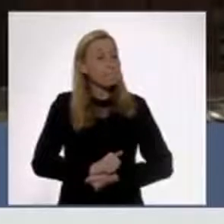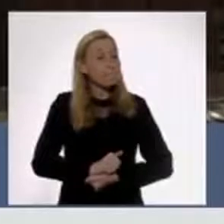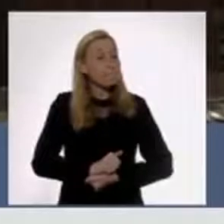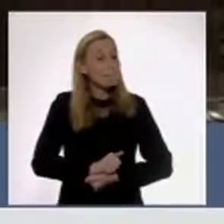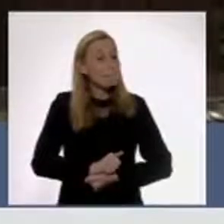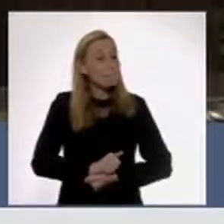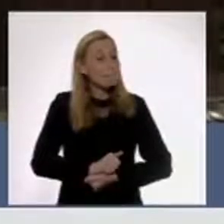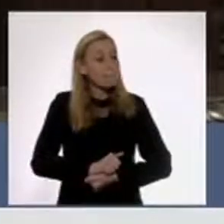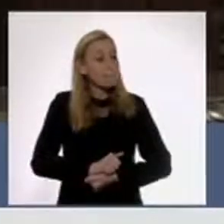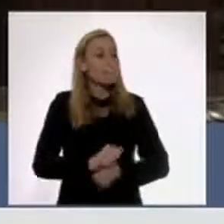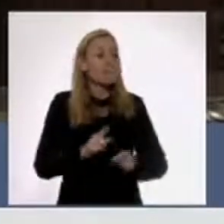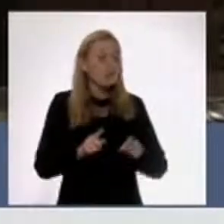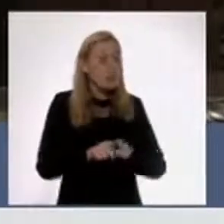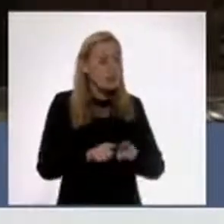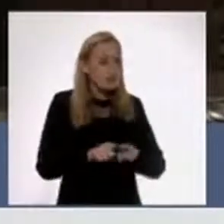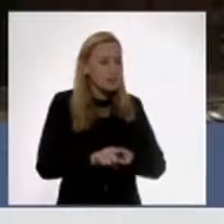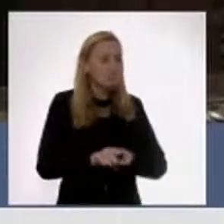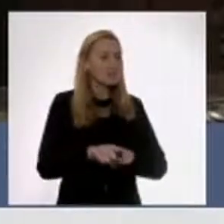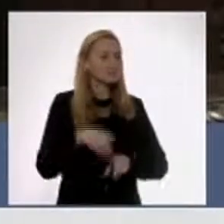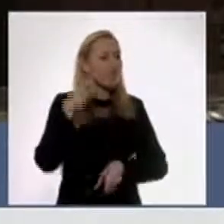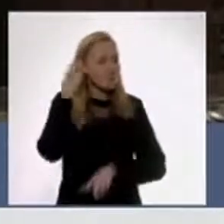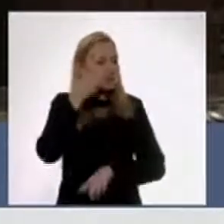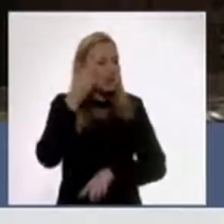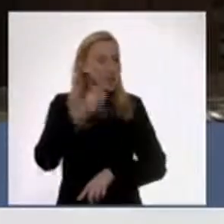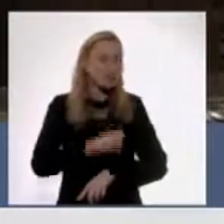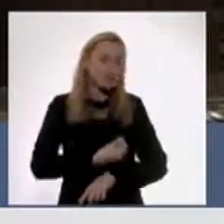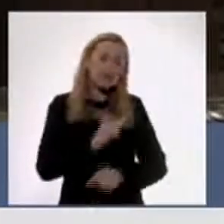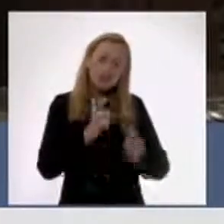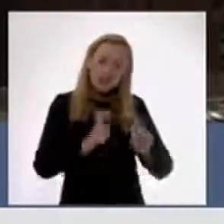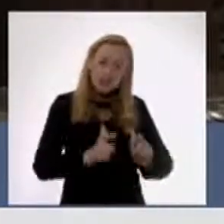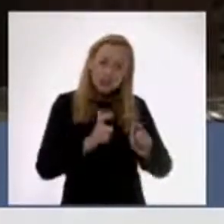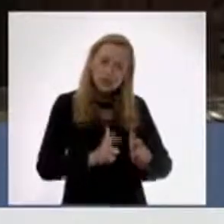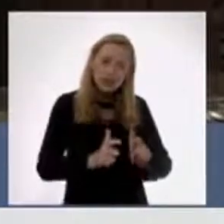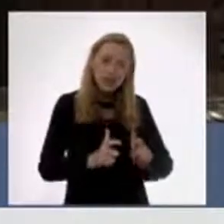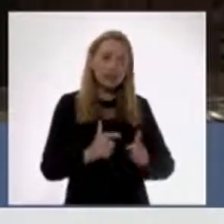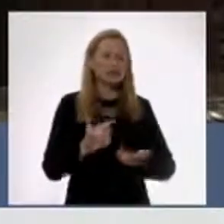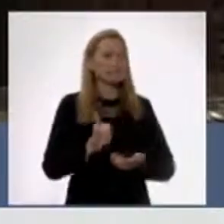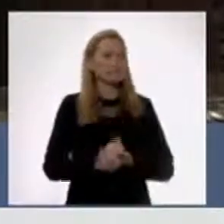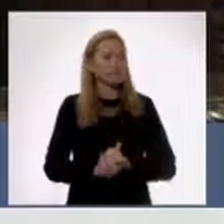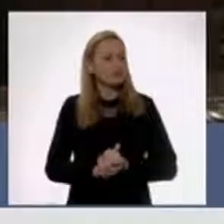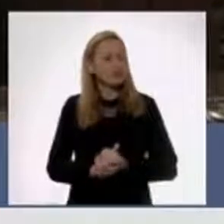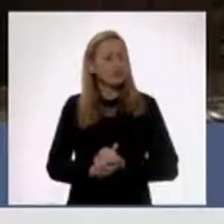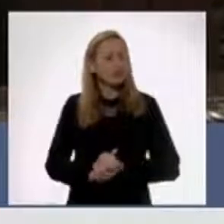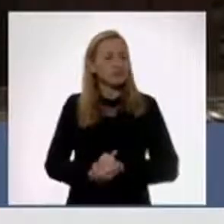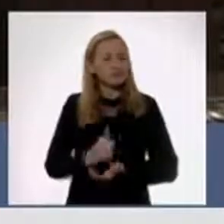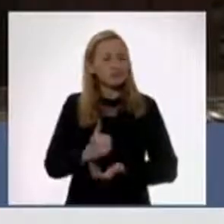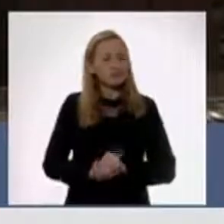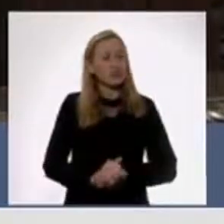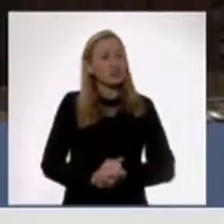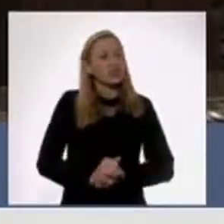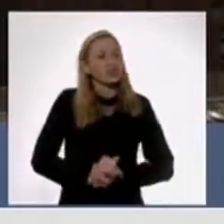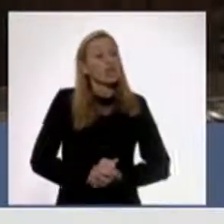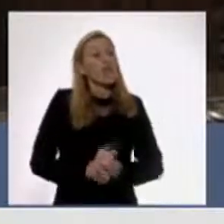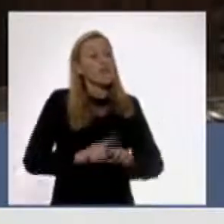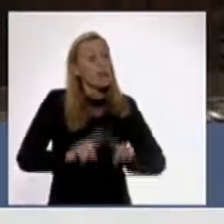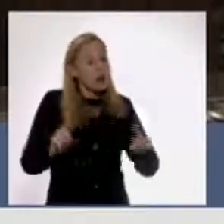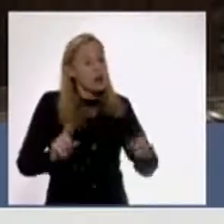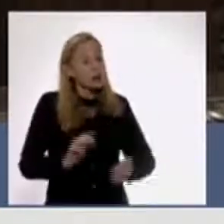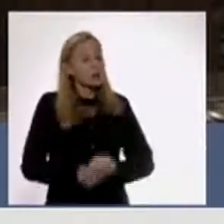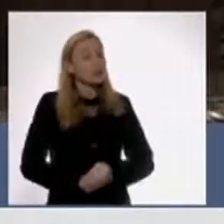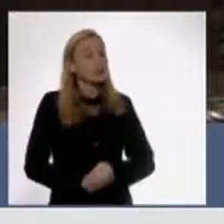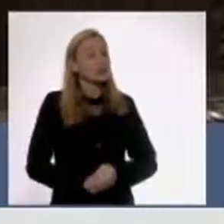Saúdo deputados presentes e Vossa Excelência que preside esse expediente final.